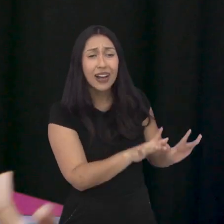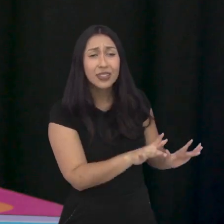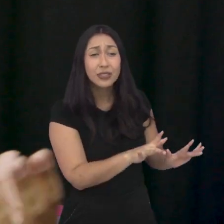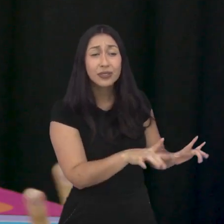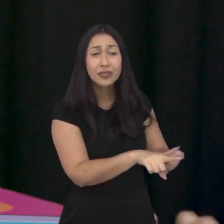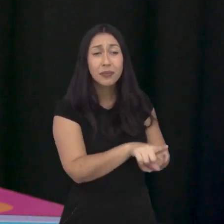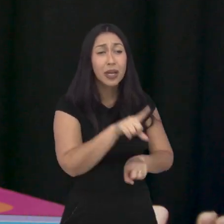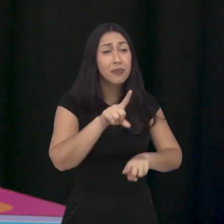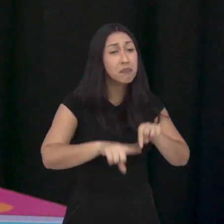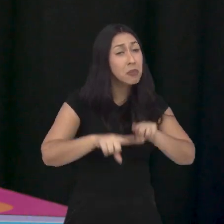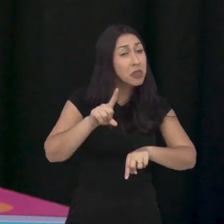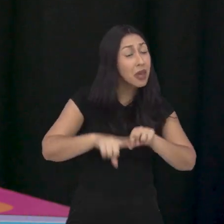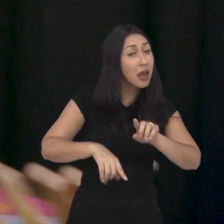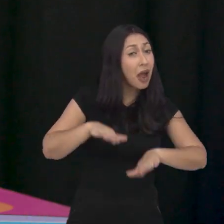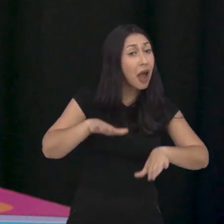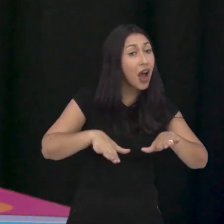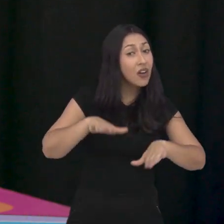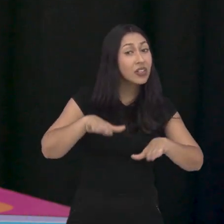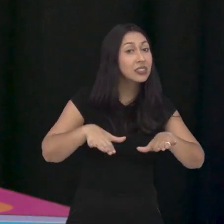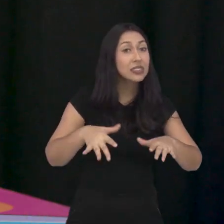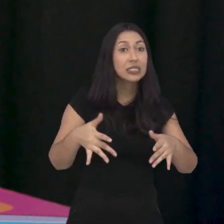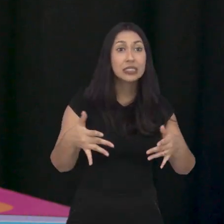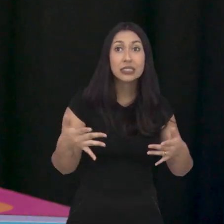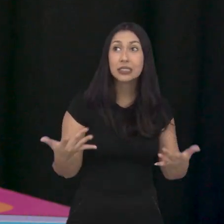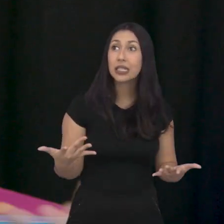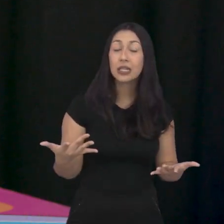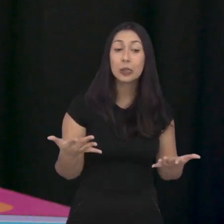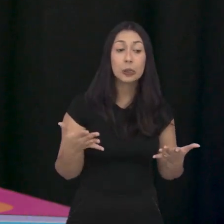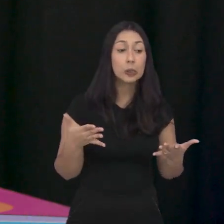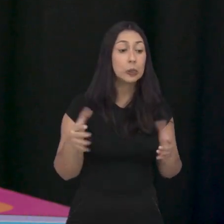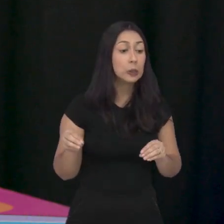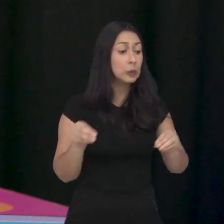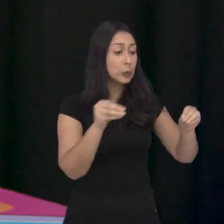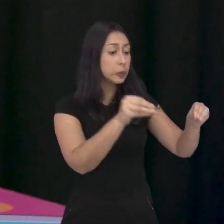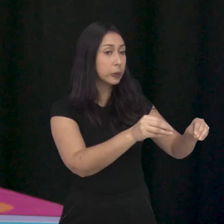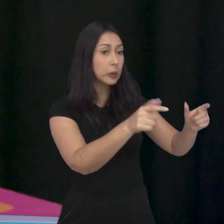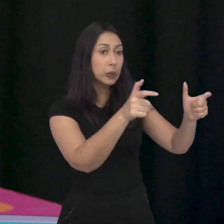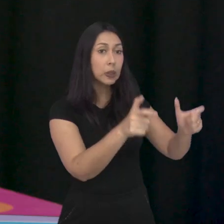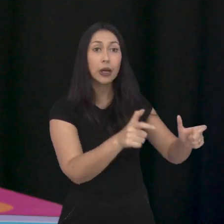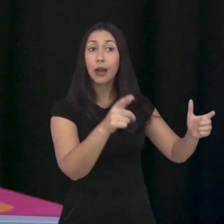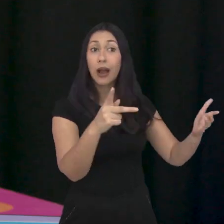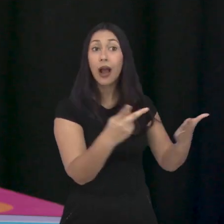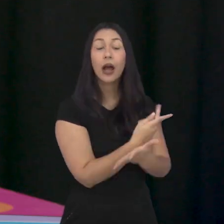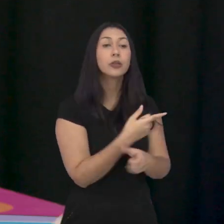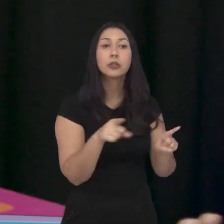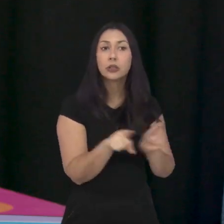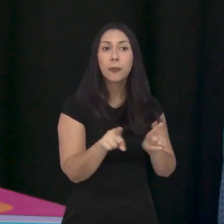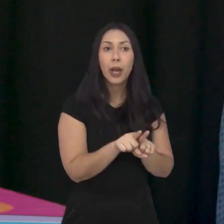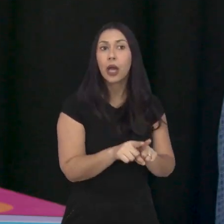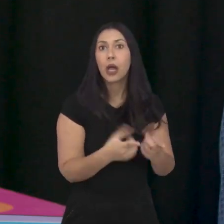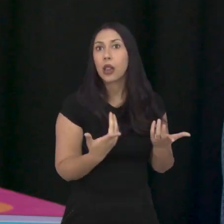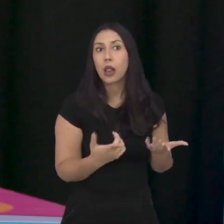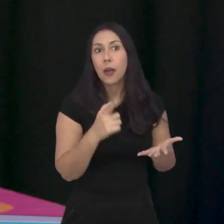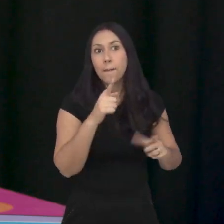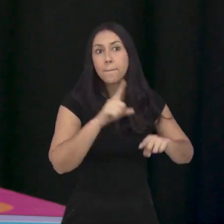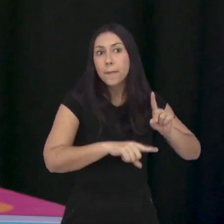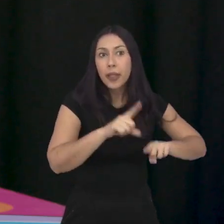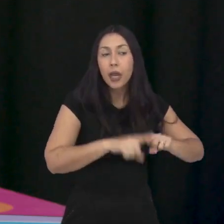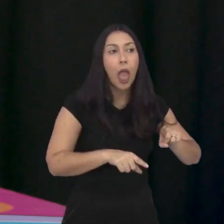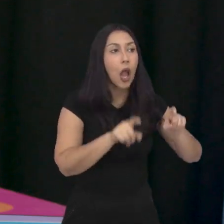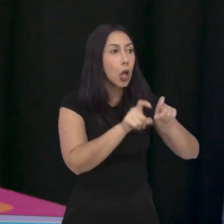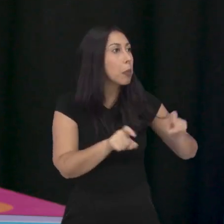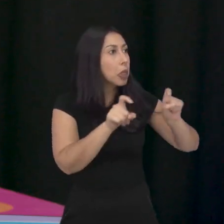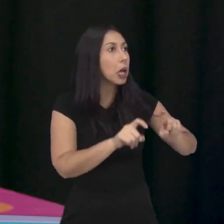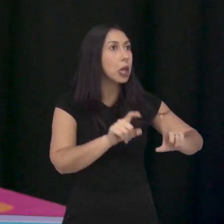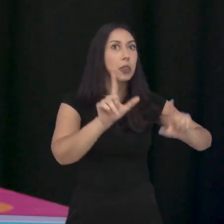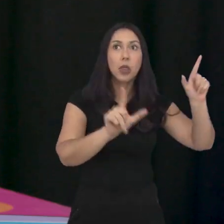esses materiais de alto valor muitas vezes, né, tomam uma destinação errada. Os próprios eletrônicos são descartados